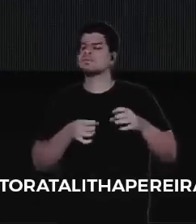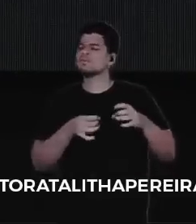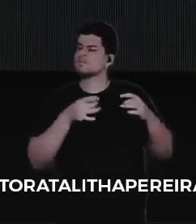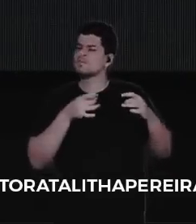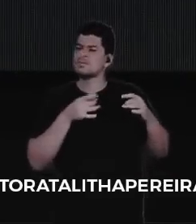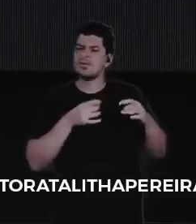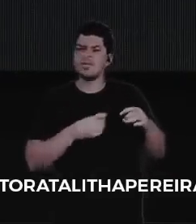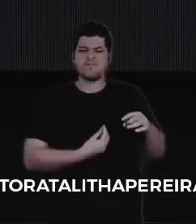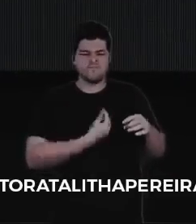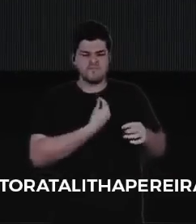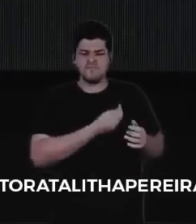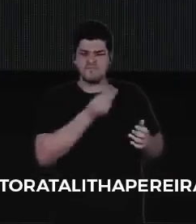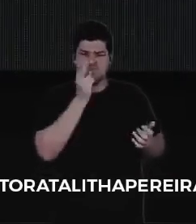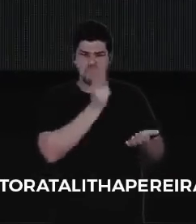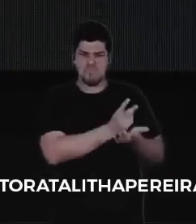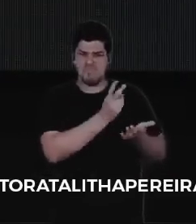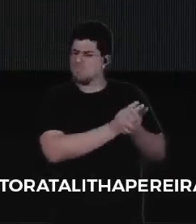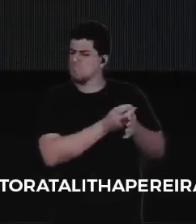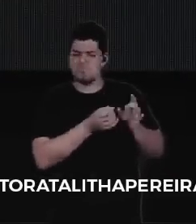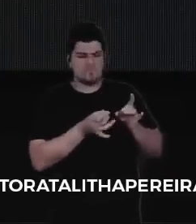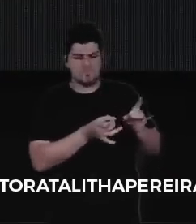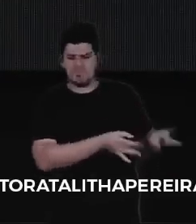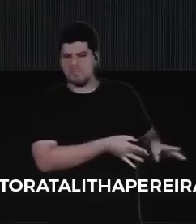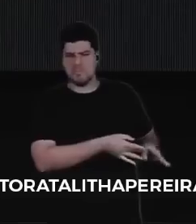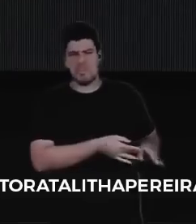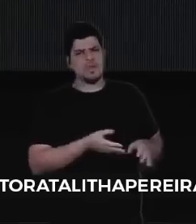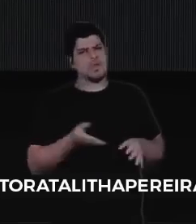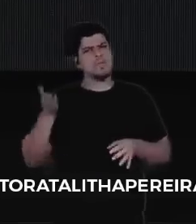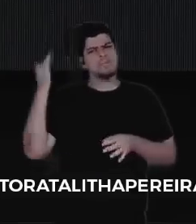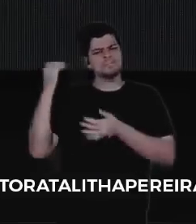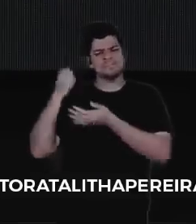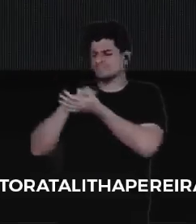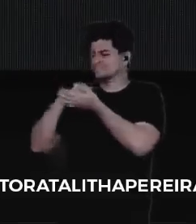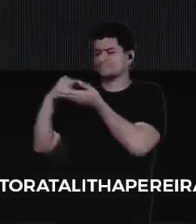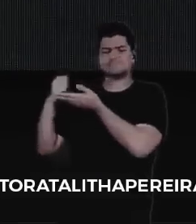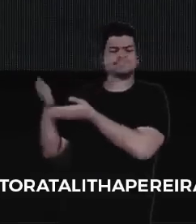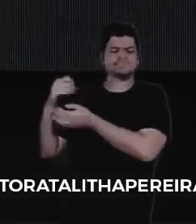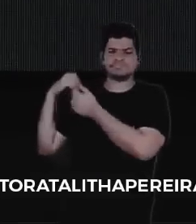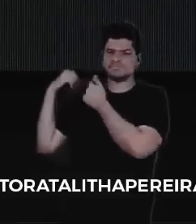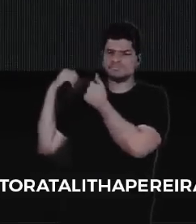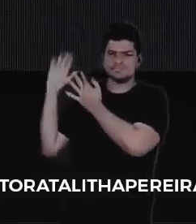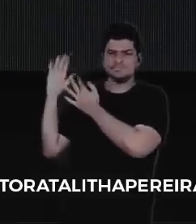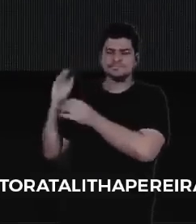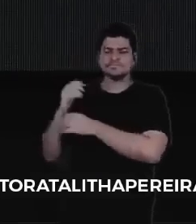Não viva mesmo. Deixa o que passou para trás, lá atrás.